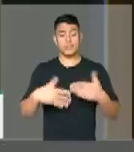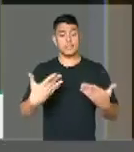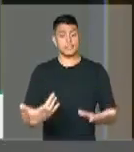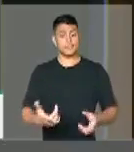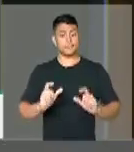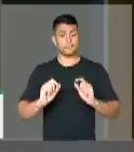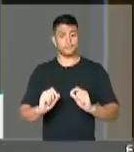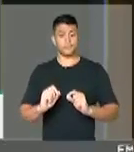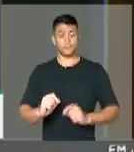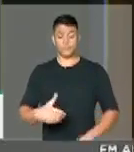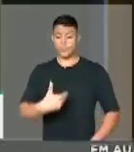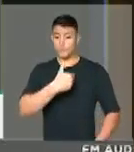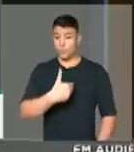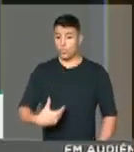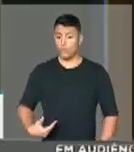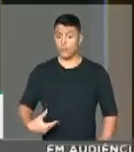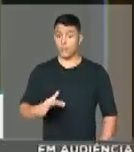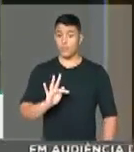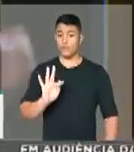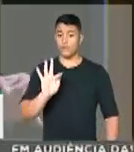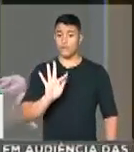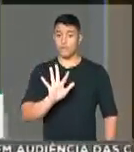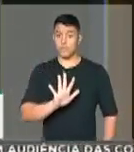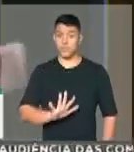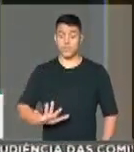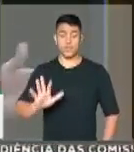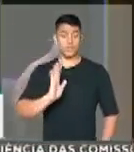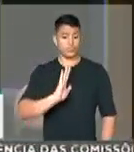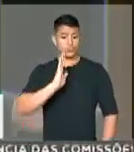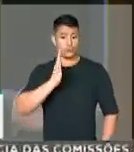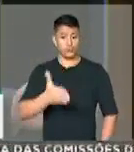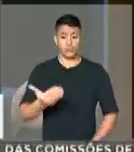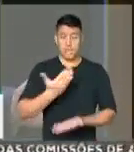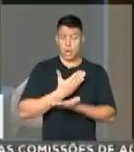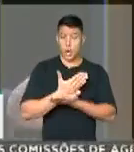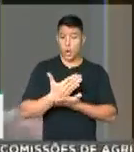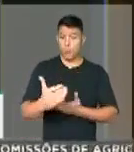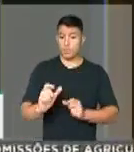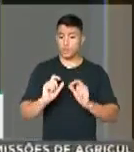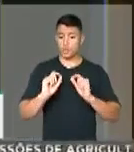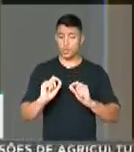de privatização e terceirização